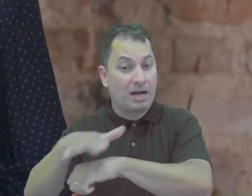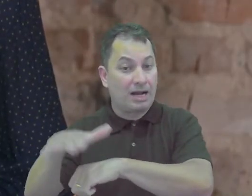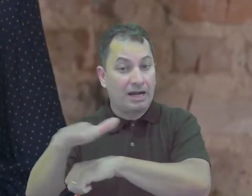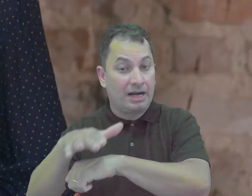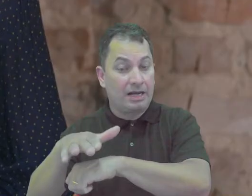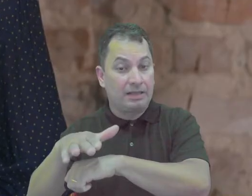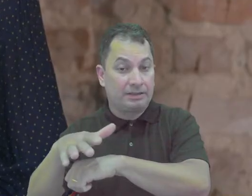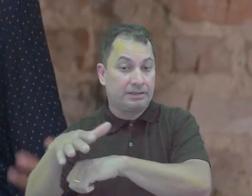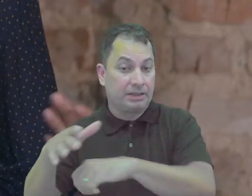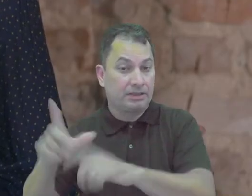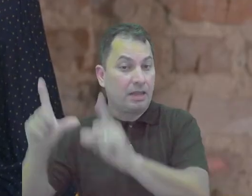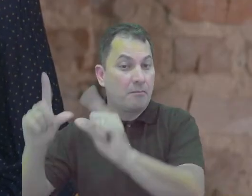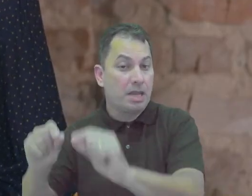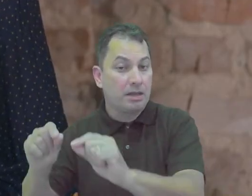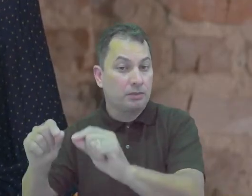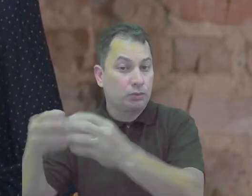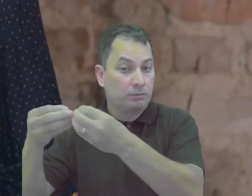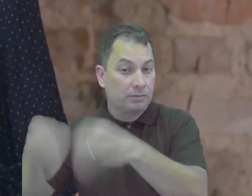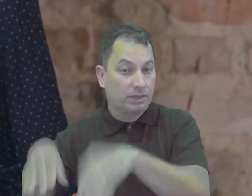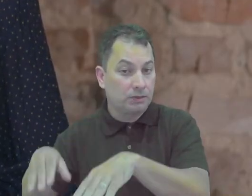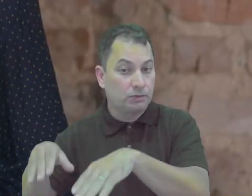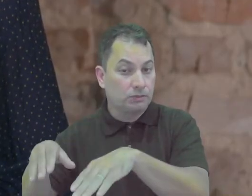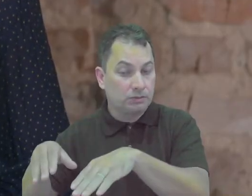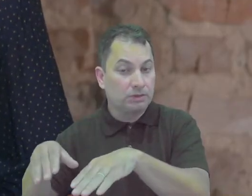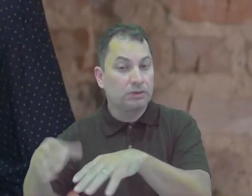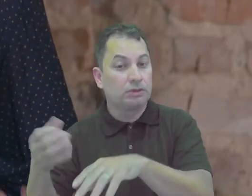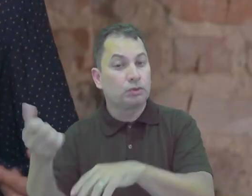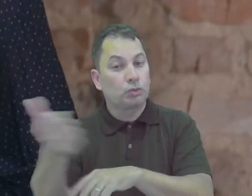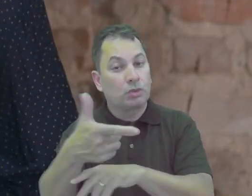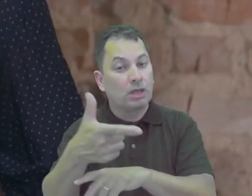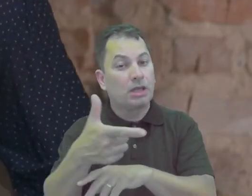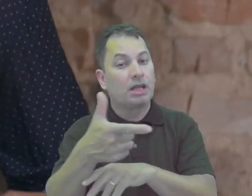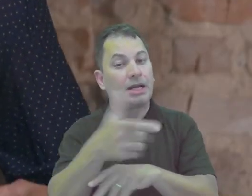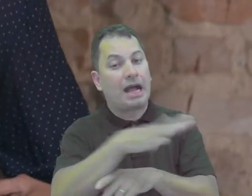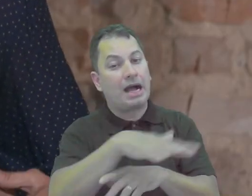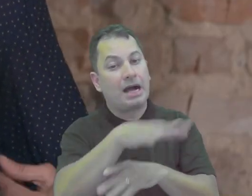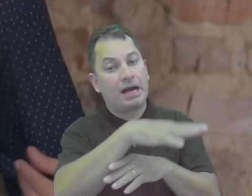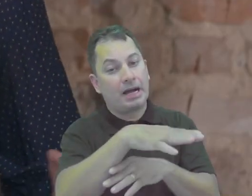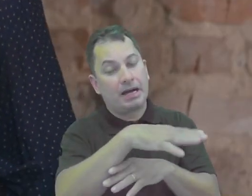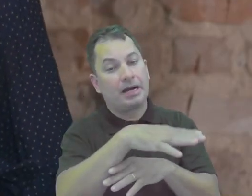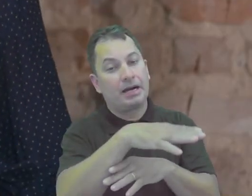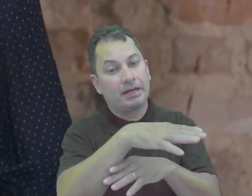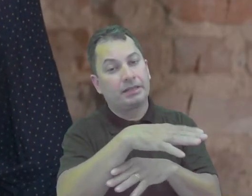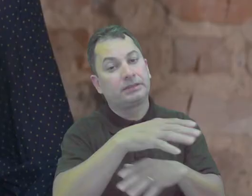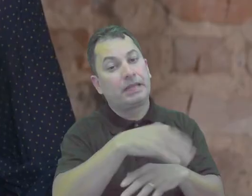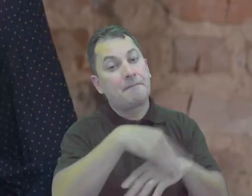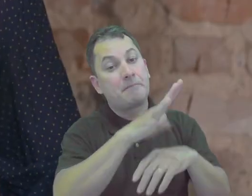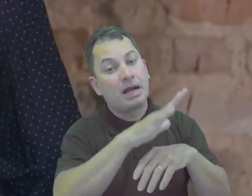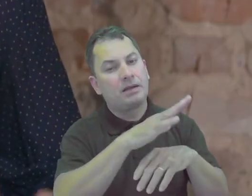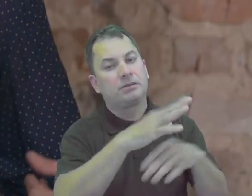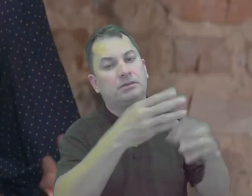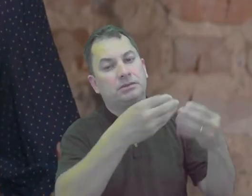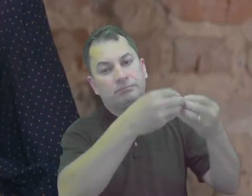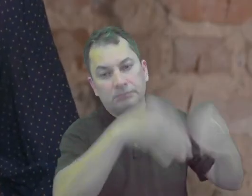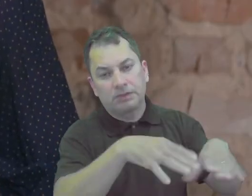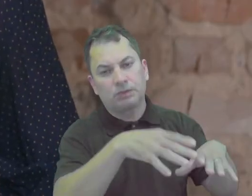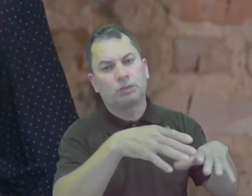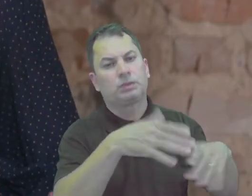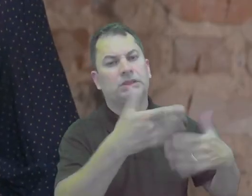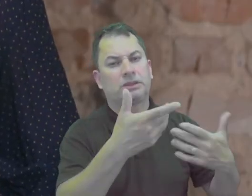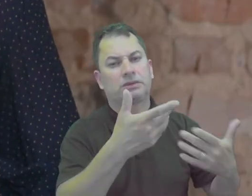mais atingidas. É importante também a gente analisar questões de trabalhar com diferentes faixas etárias,